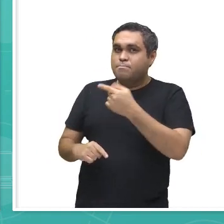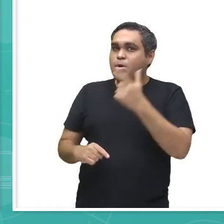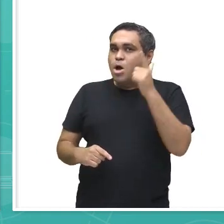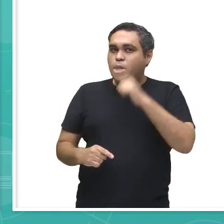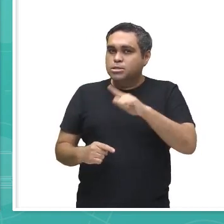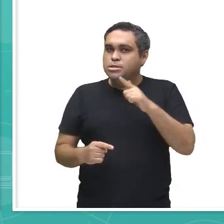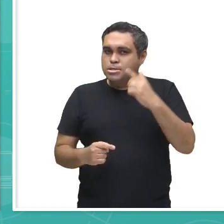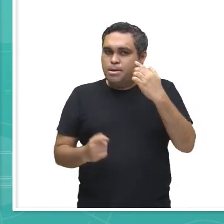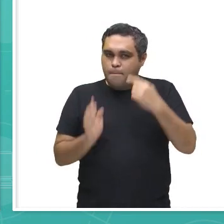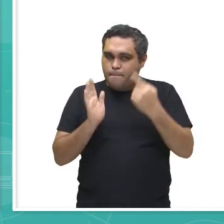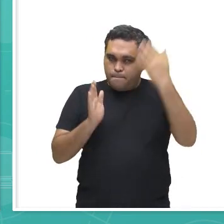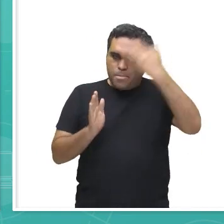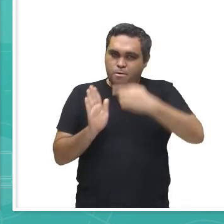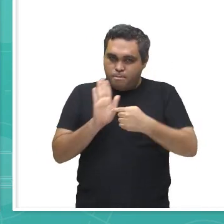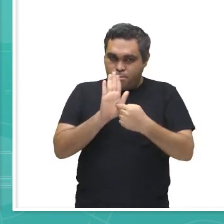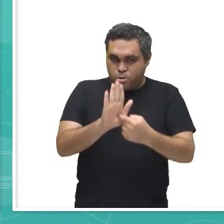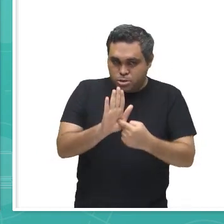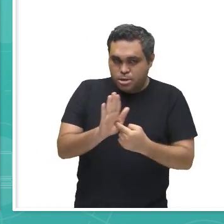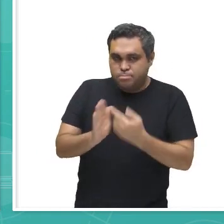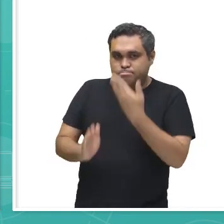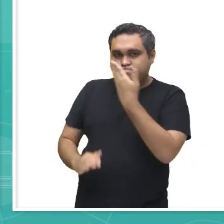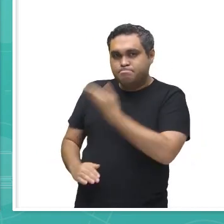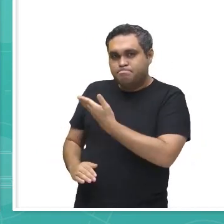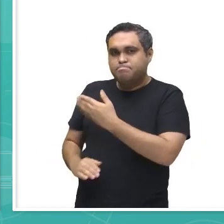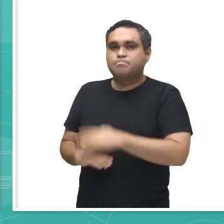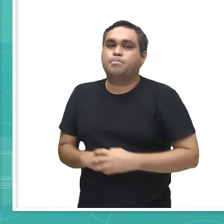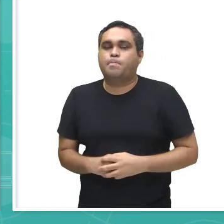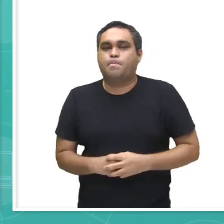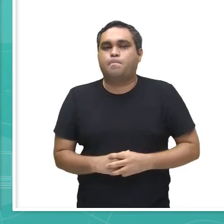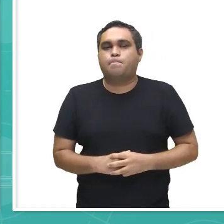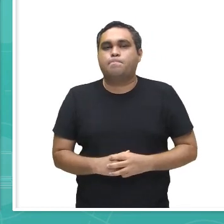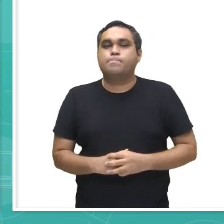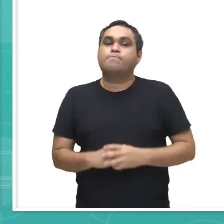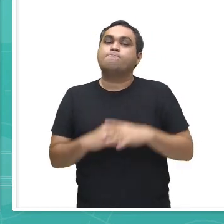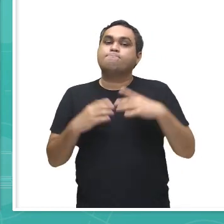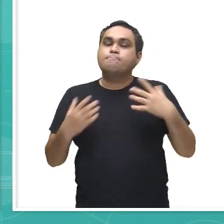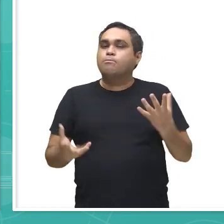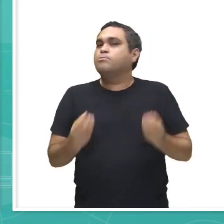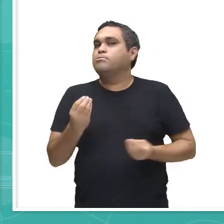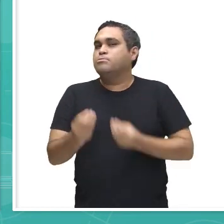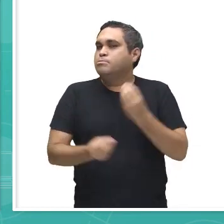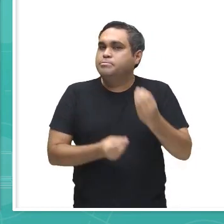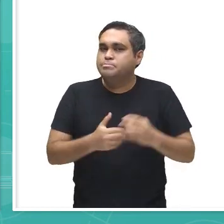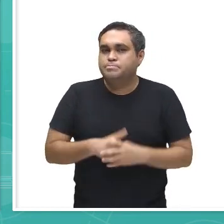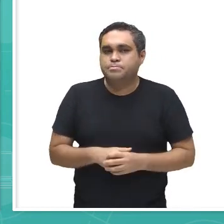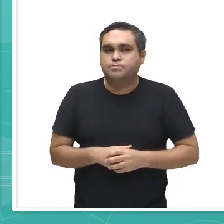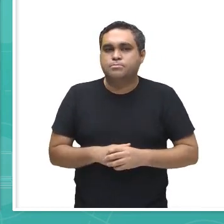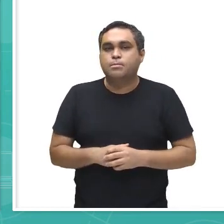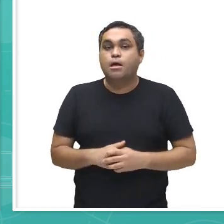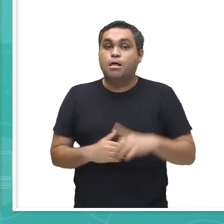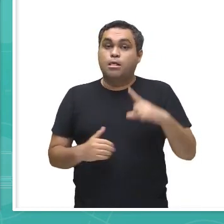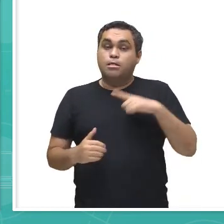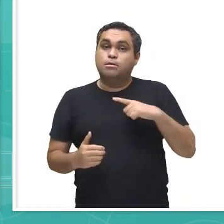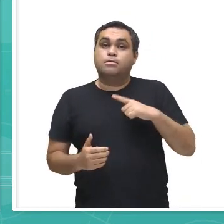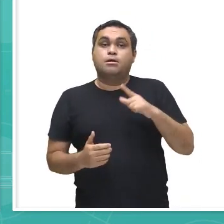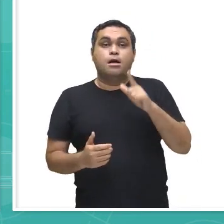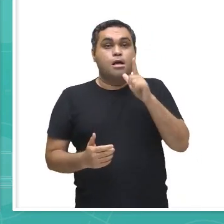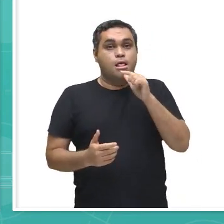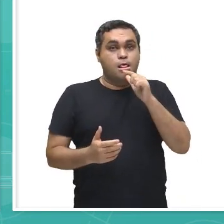pedra, e um pedaço de madeira. Então vamos observar o seguinte: 1 litro de